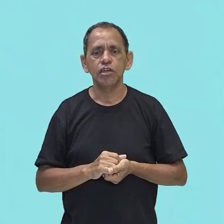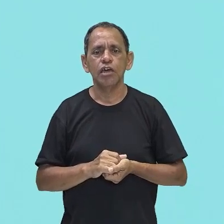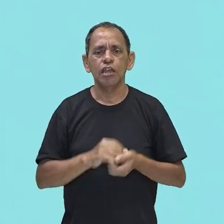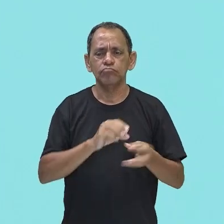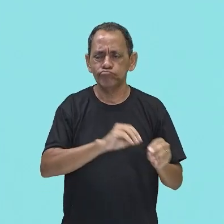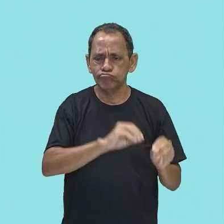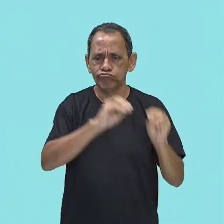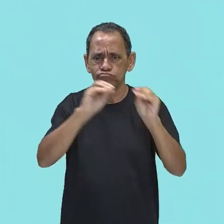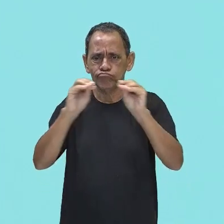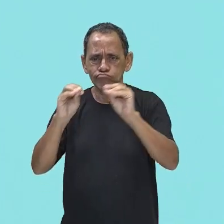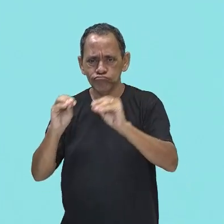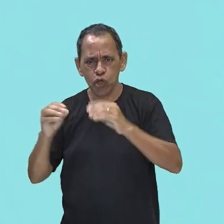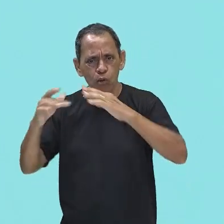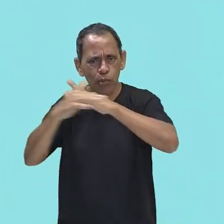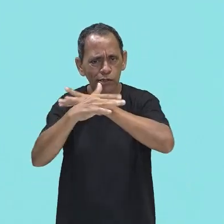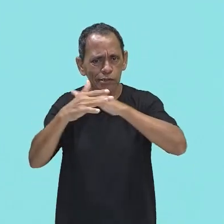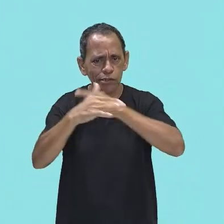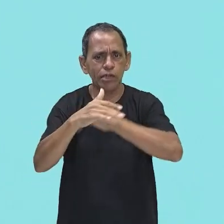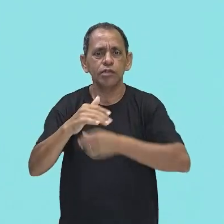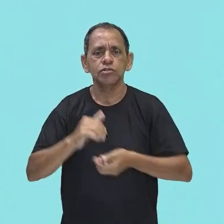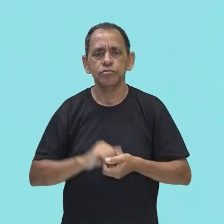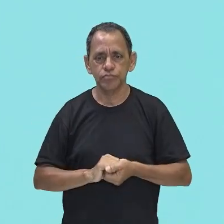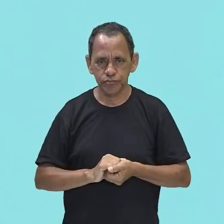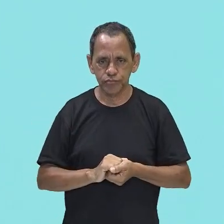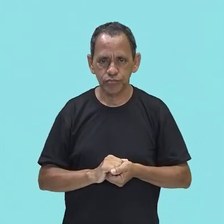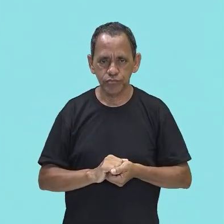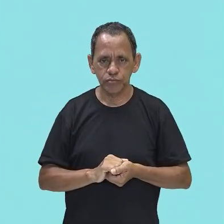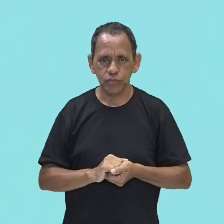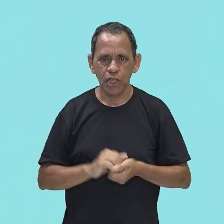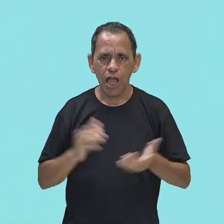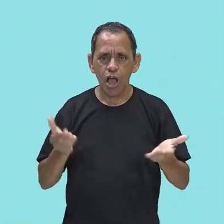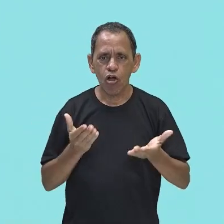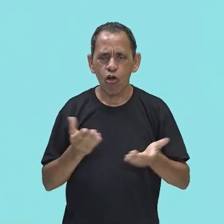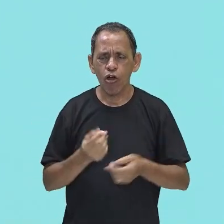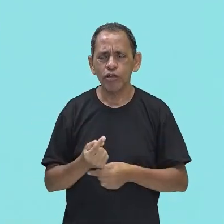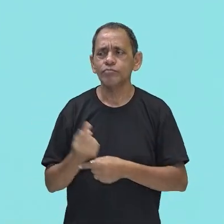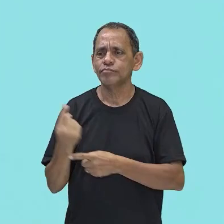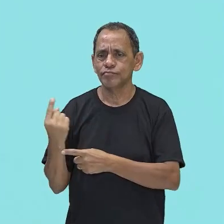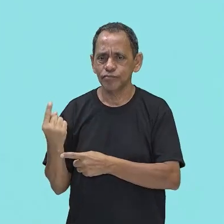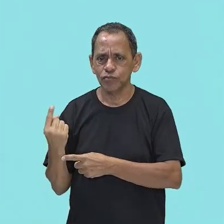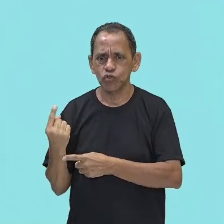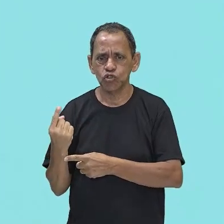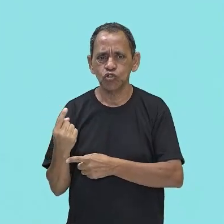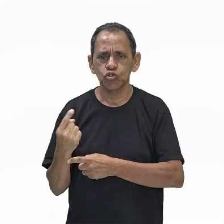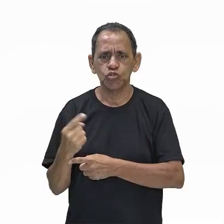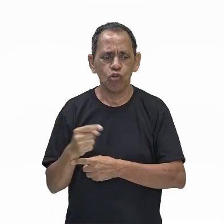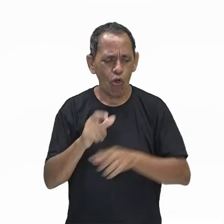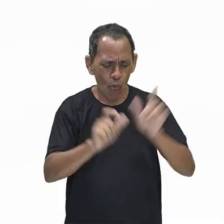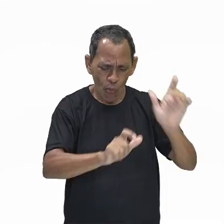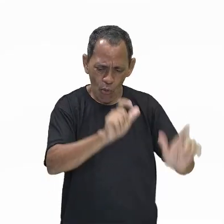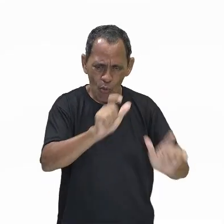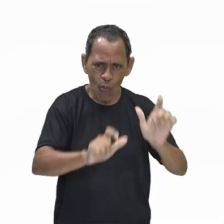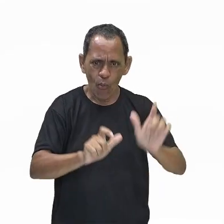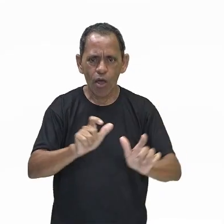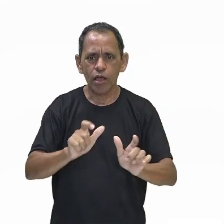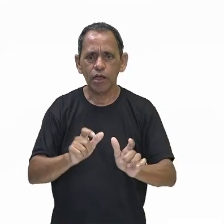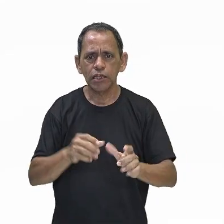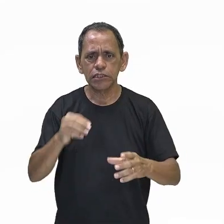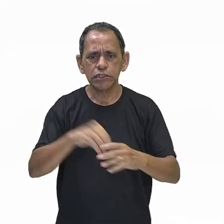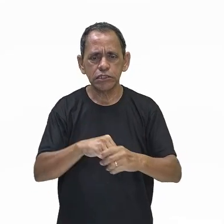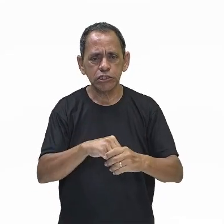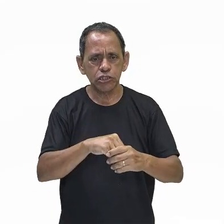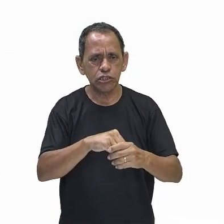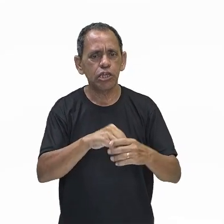sofreu bastante, certo? Vamos verificar agora os personagens aí desse livro. Vejam só. Então, aí a